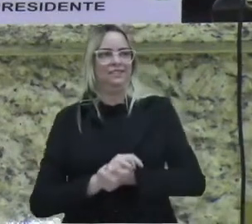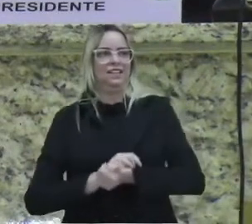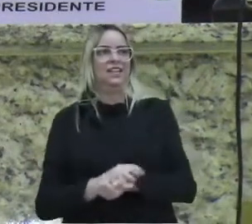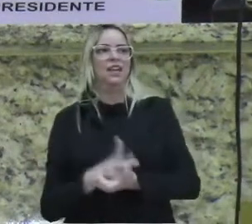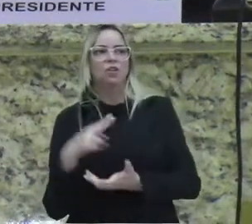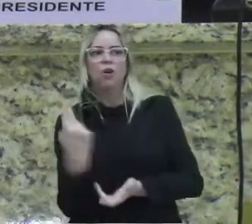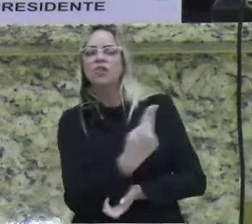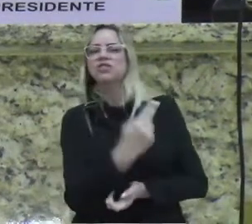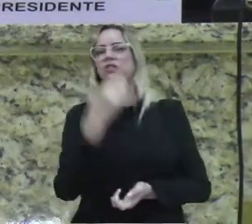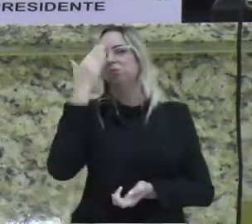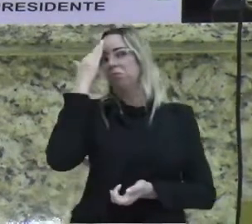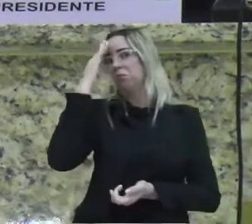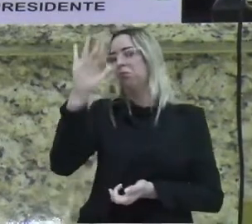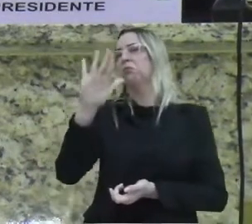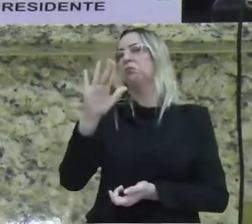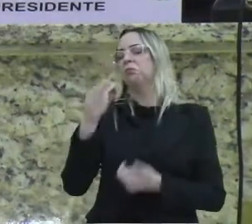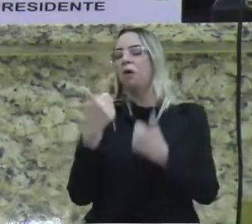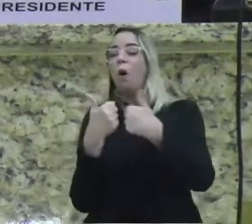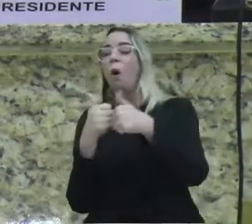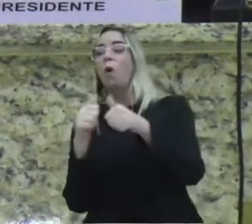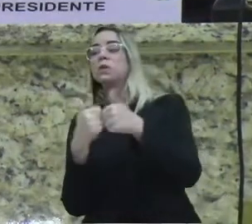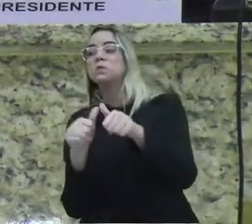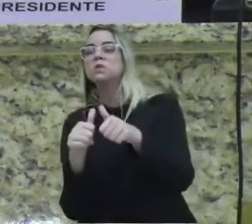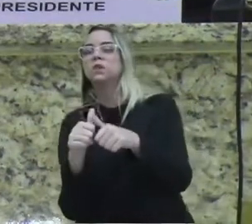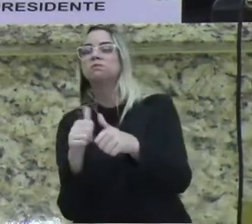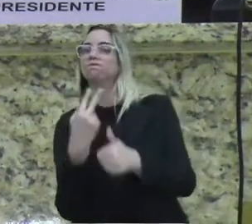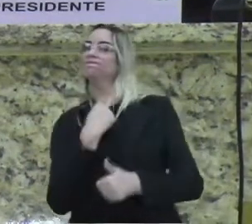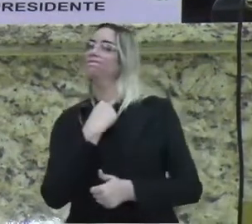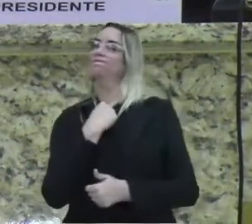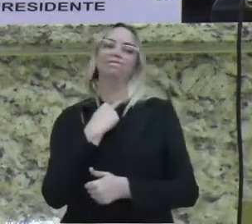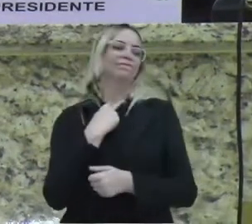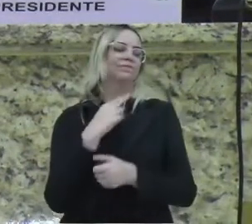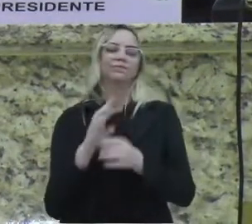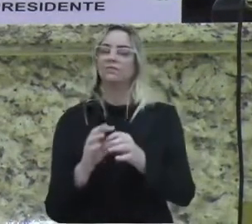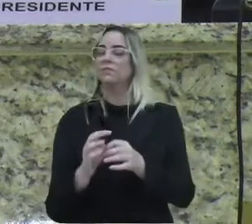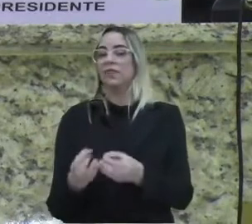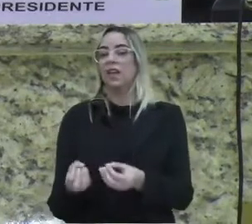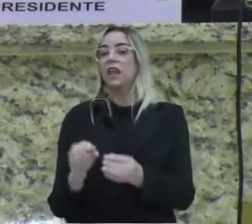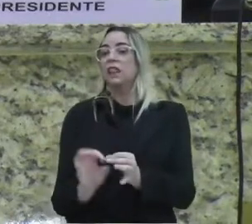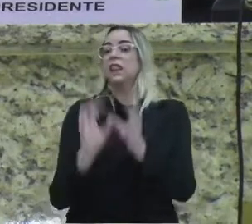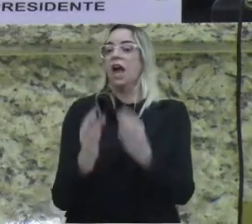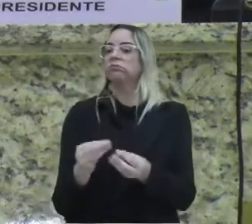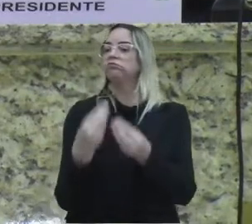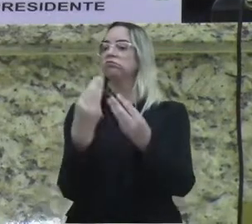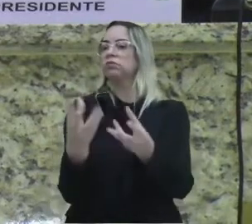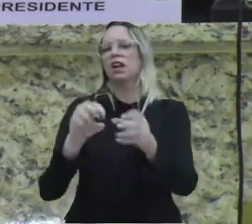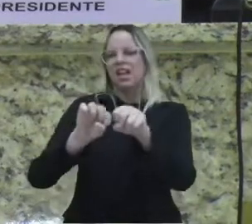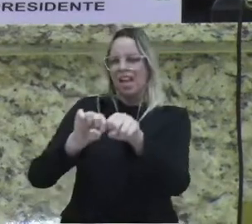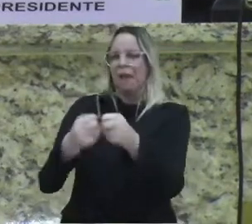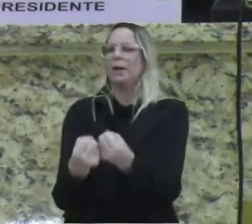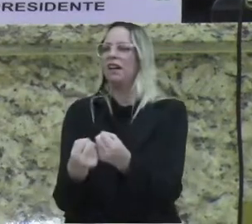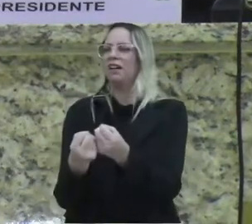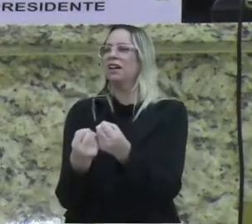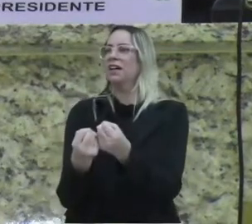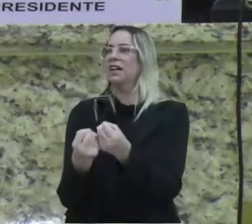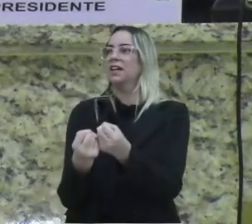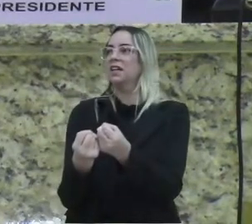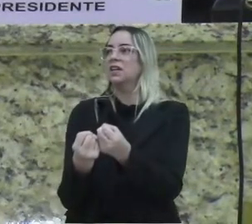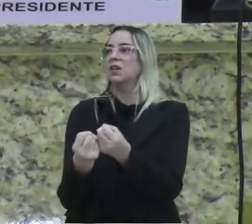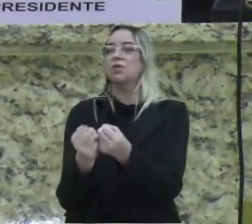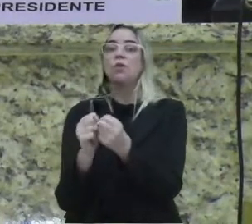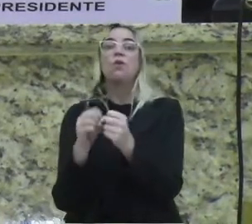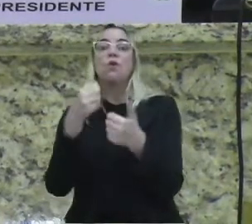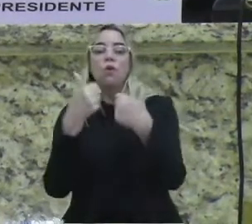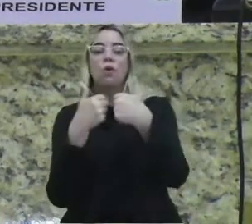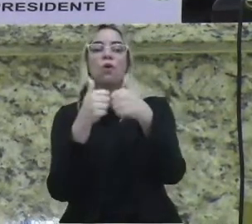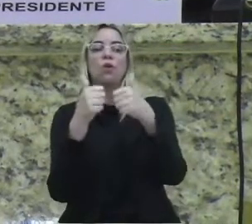não podemos ter ônibus à disposição para quando quebra. A gente tem os ônibus, a